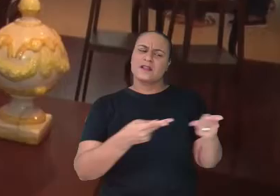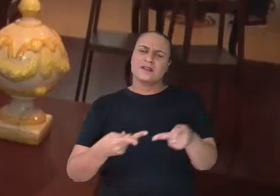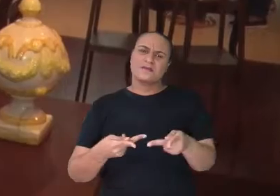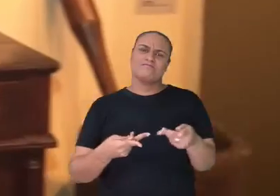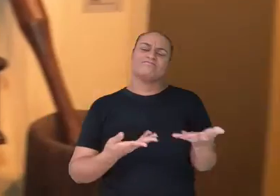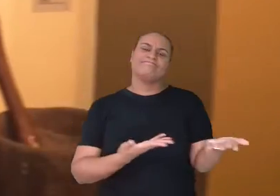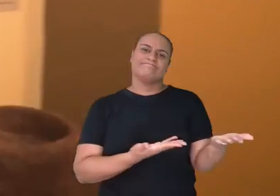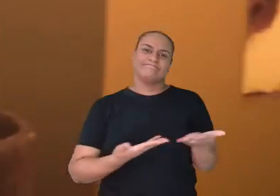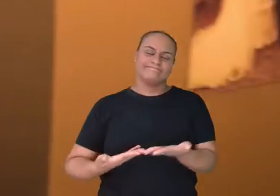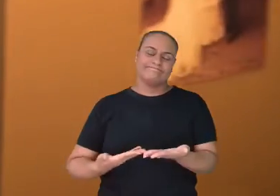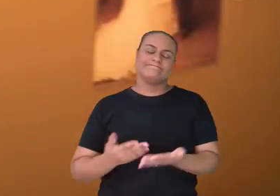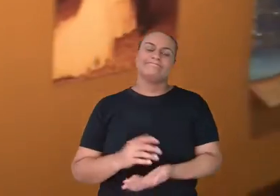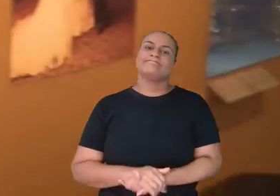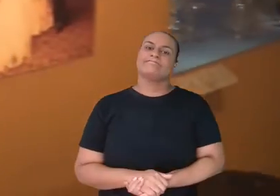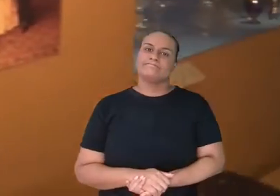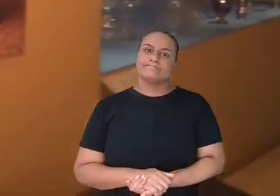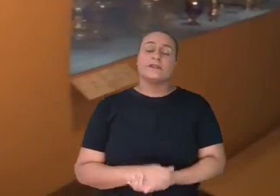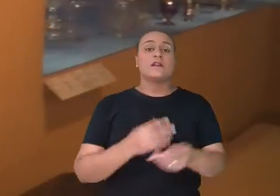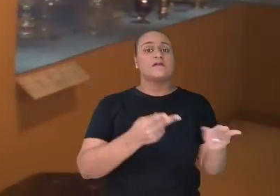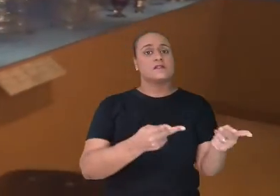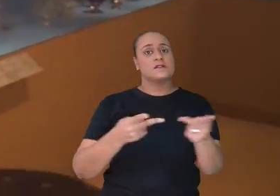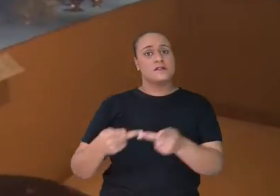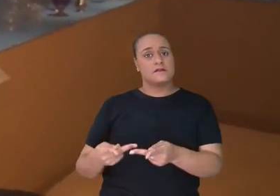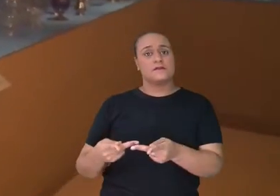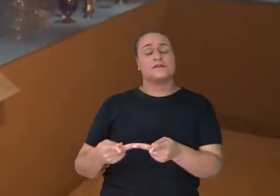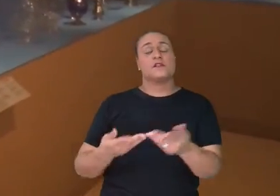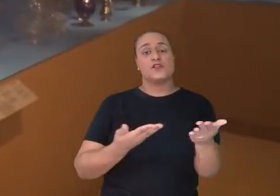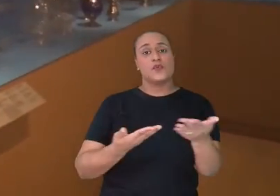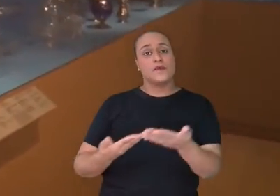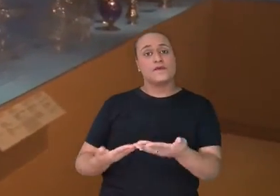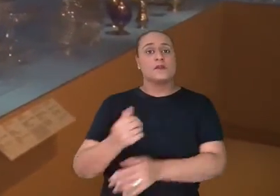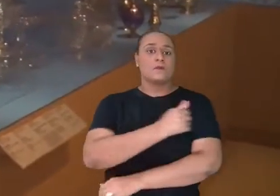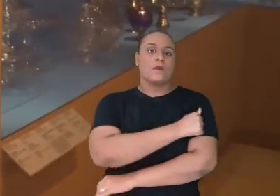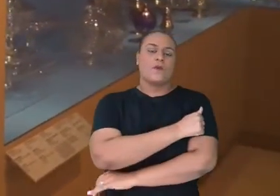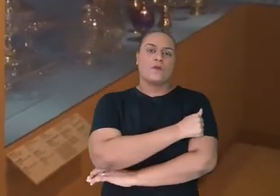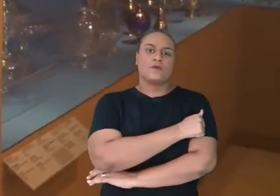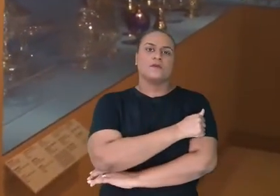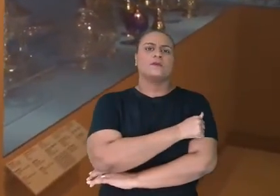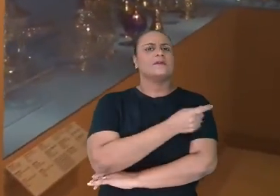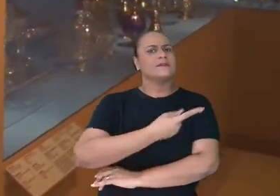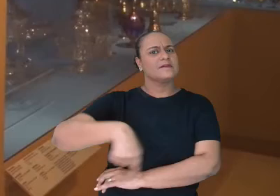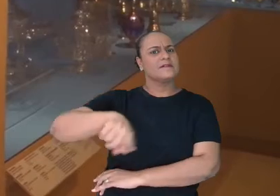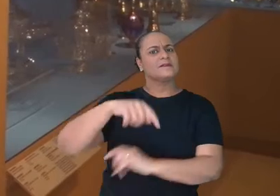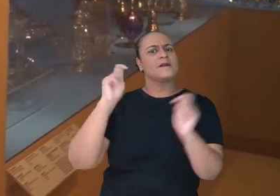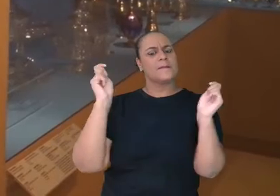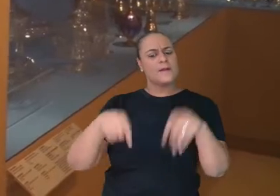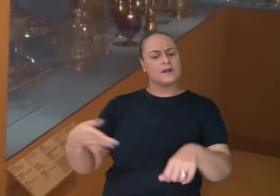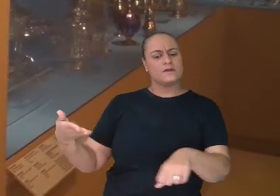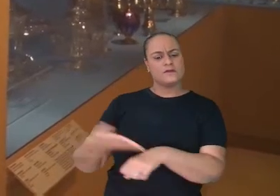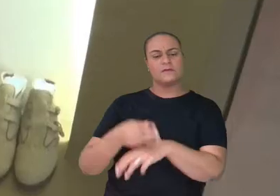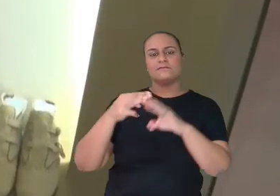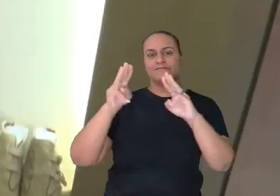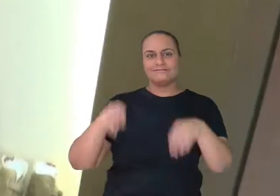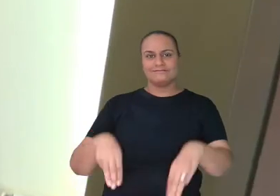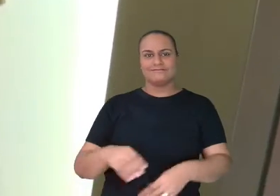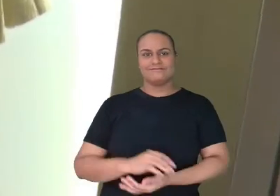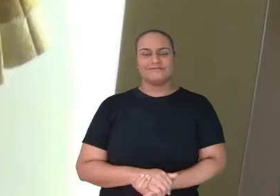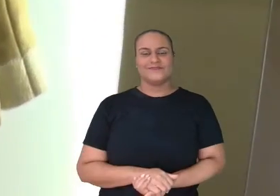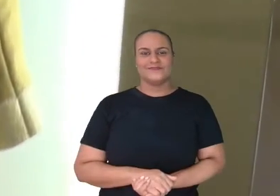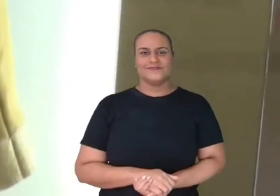aqui e realmente fazer esse convite para que vocês possam visitar o museu.